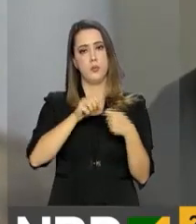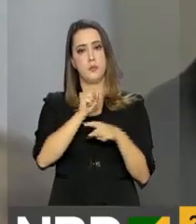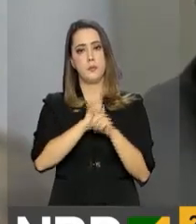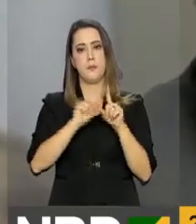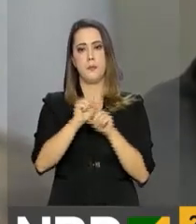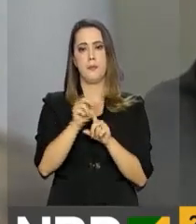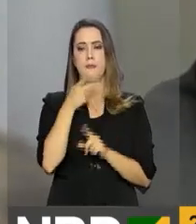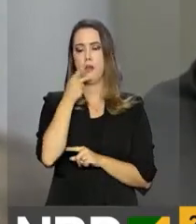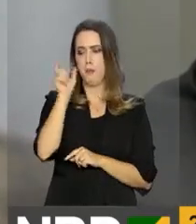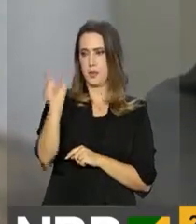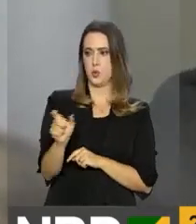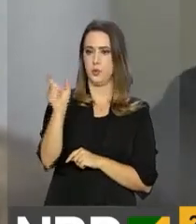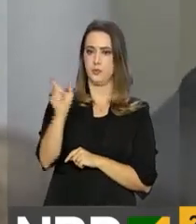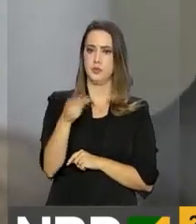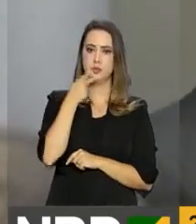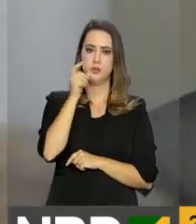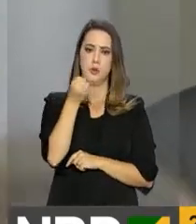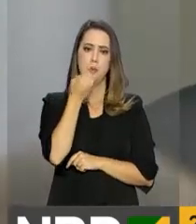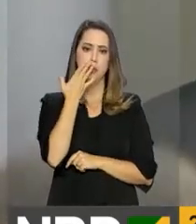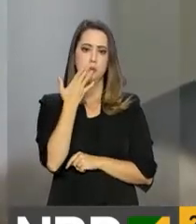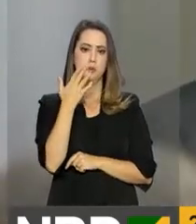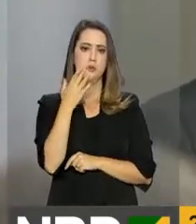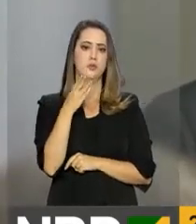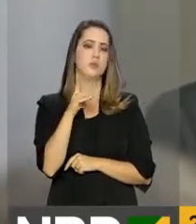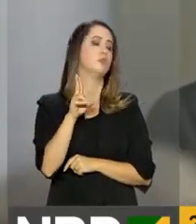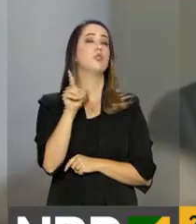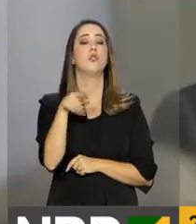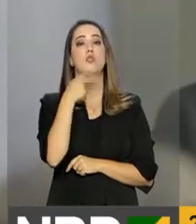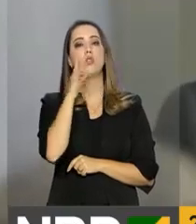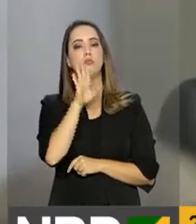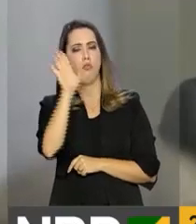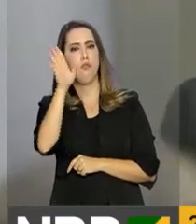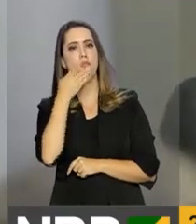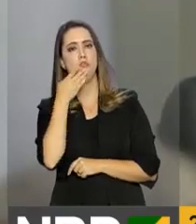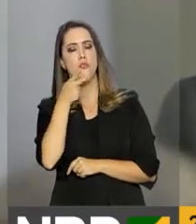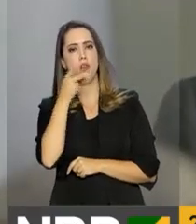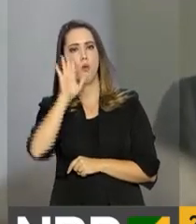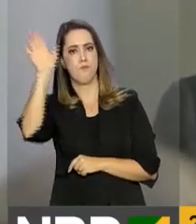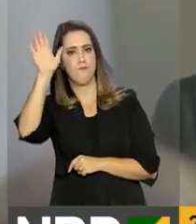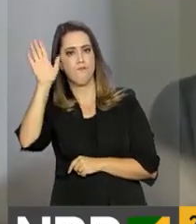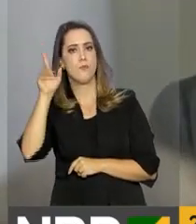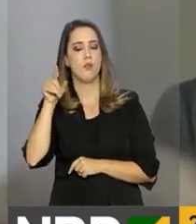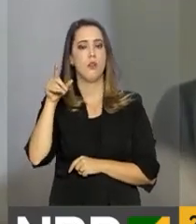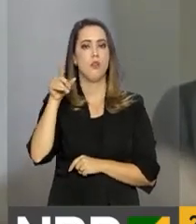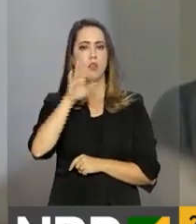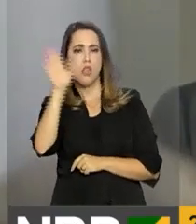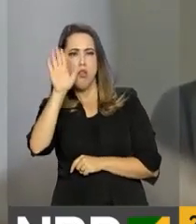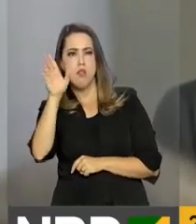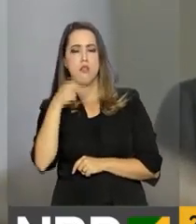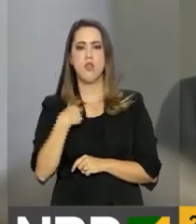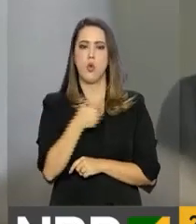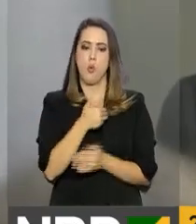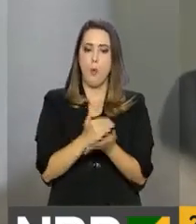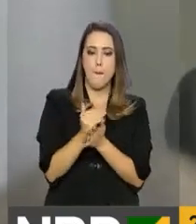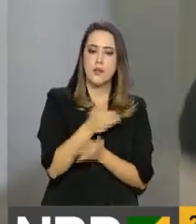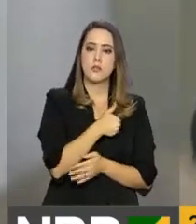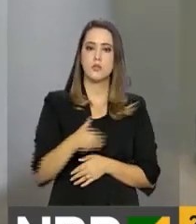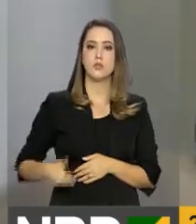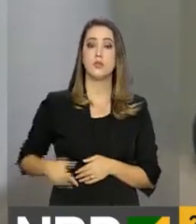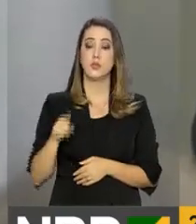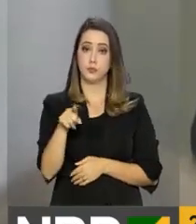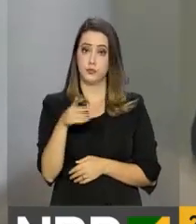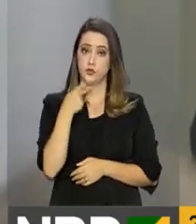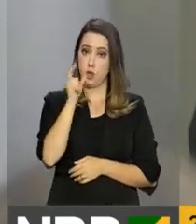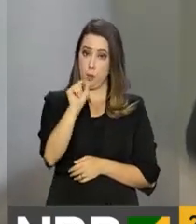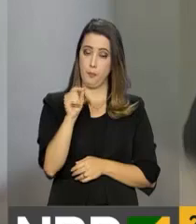até posso dizer o nome, porque ele falou uma boa coisa, o Nizam Guanais, que pediu a palavra, e disse, senhor presidente, eu estava no começo do governo, aproveite a